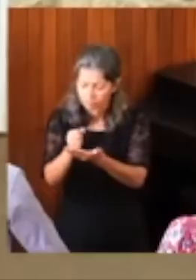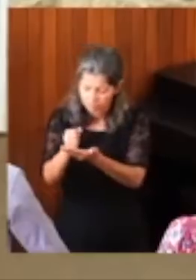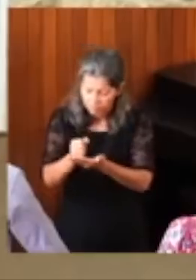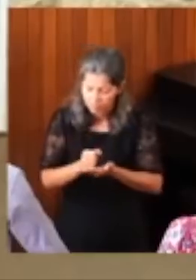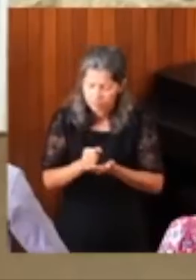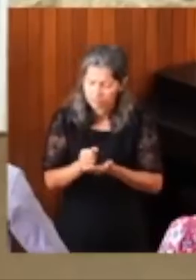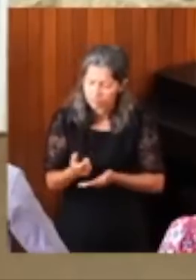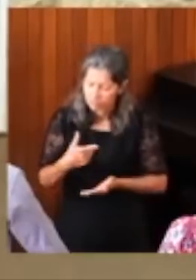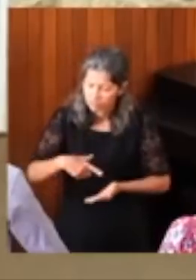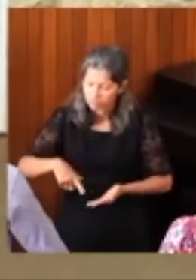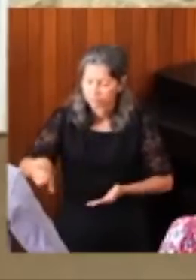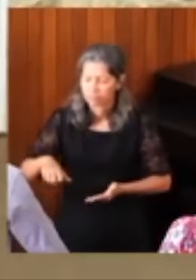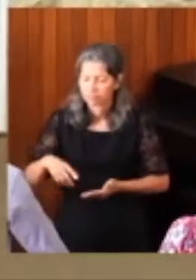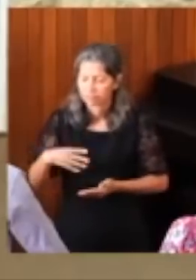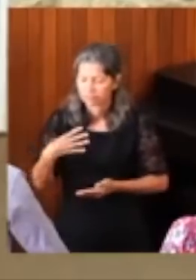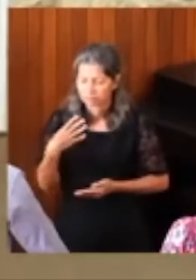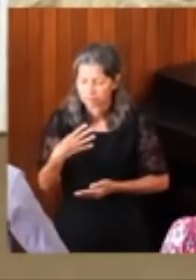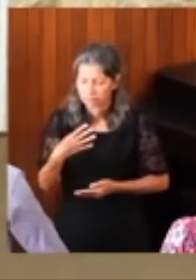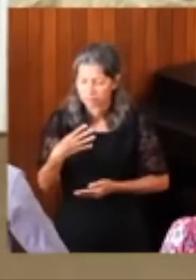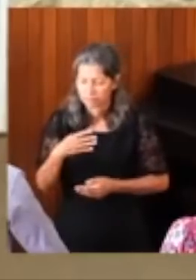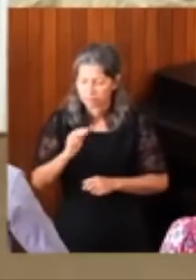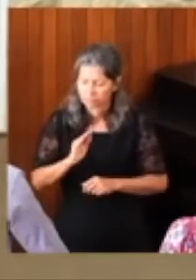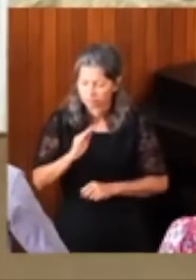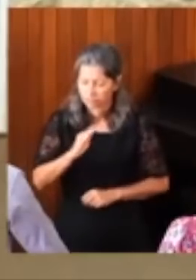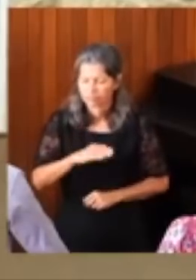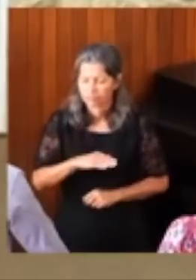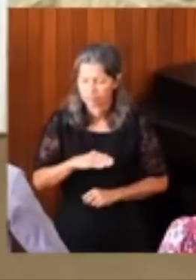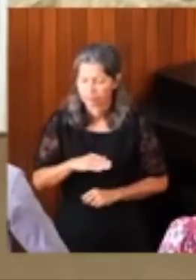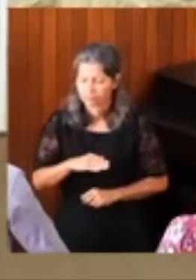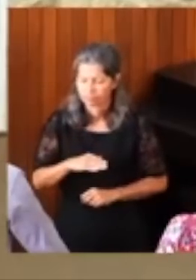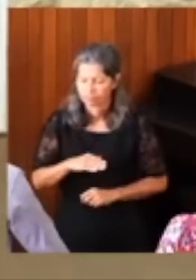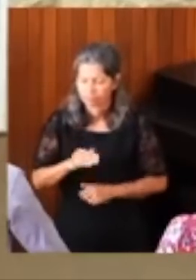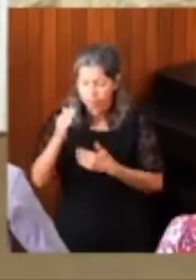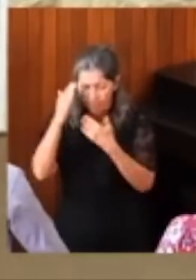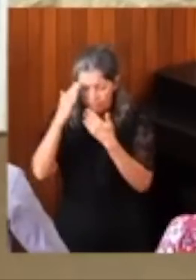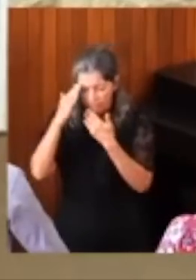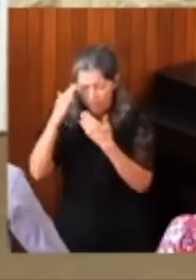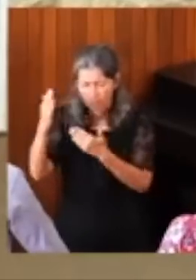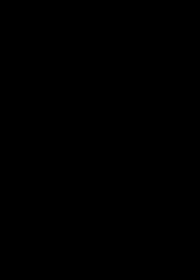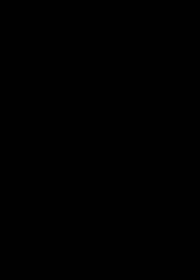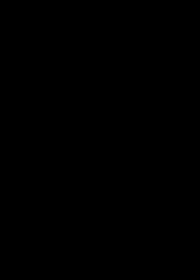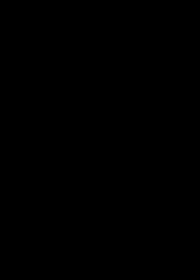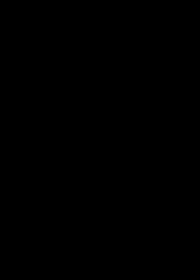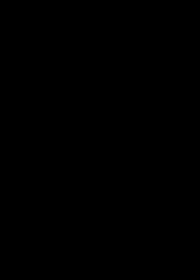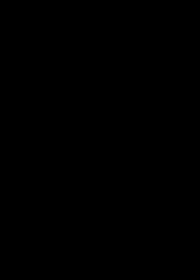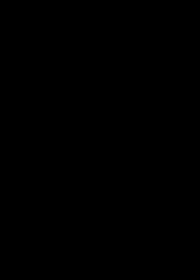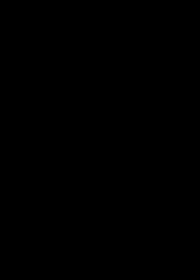tua palavra. Nós oramos e te agradecemos tudo isso, em nome do Senhor Jesus. Amém.